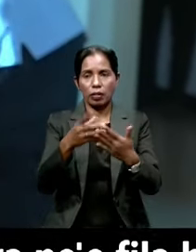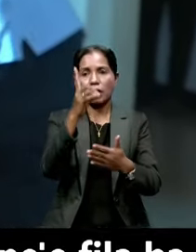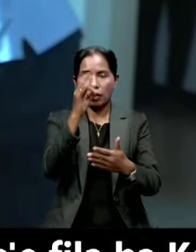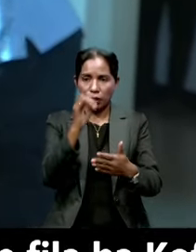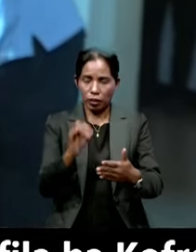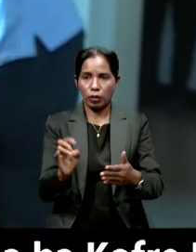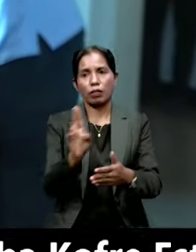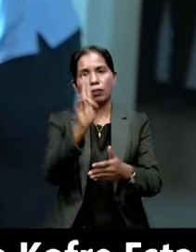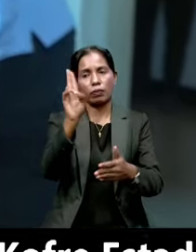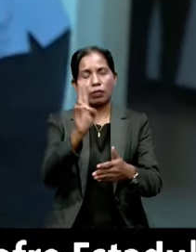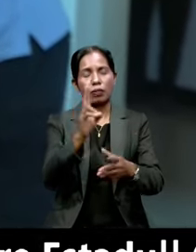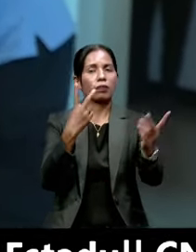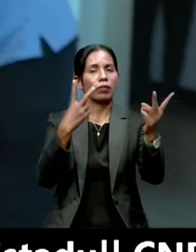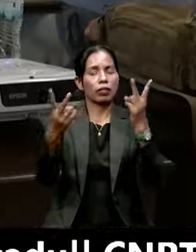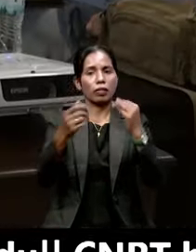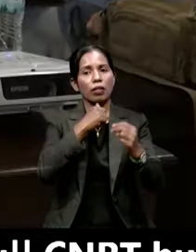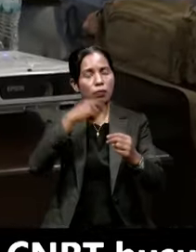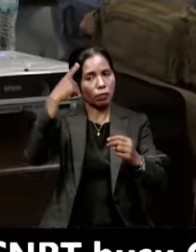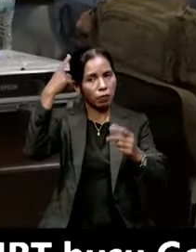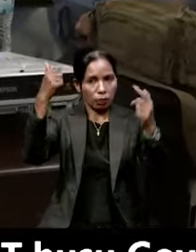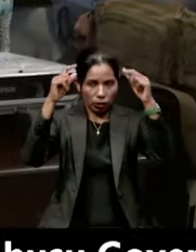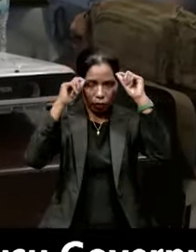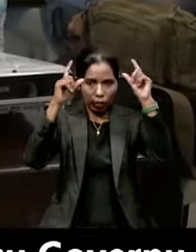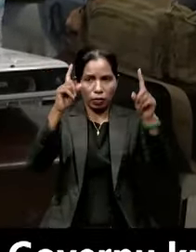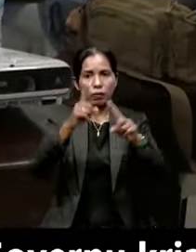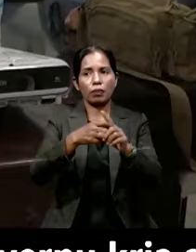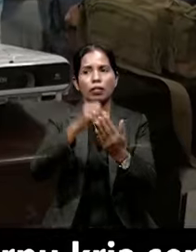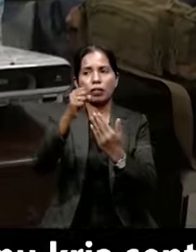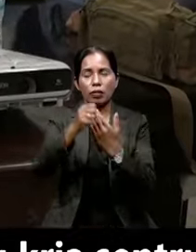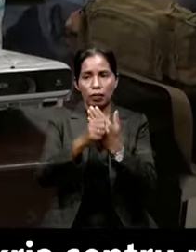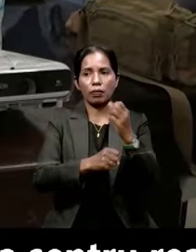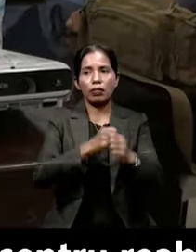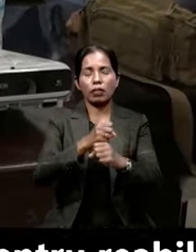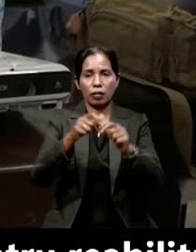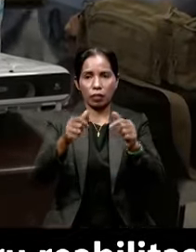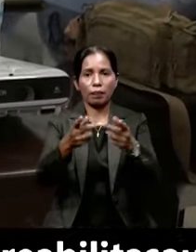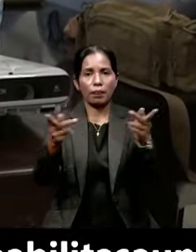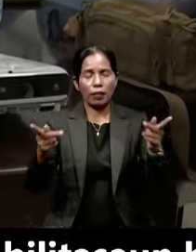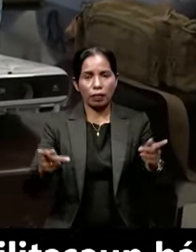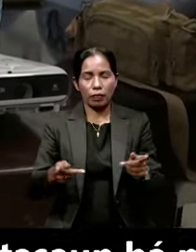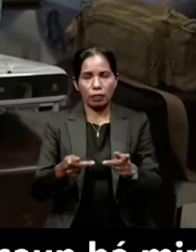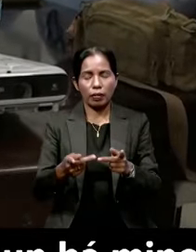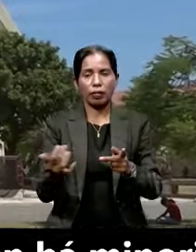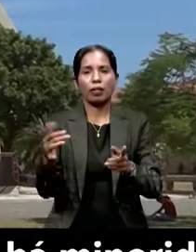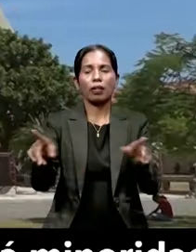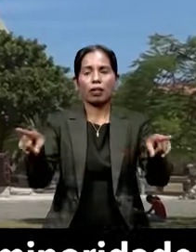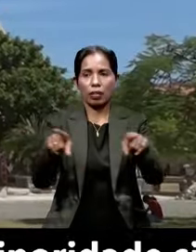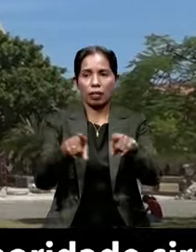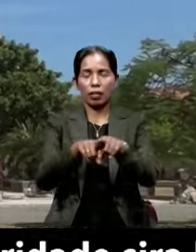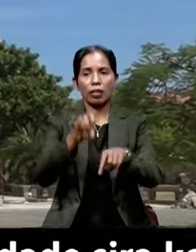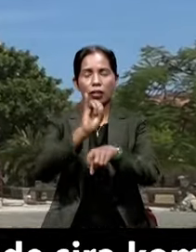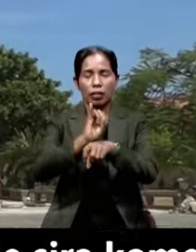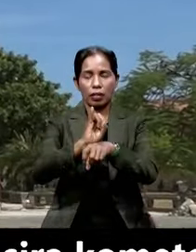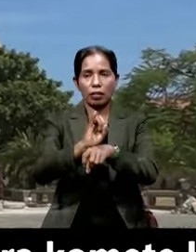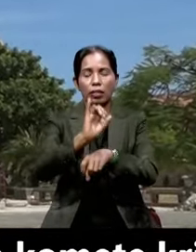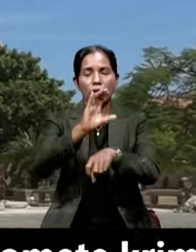se utiliza durante a visita a Santo Padre a Timor-Leste e a Fula em setembro, Tinané. Fatin alvo ba inspeção Macanesan, Igreja